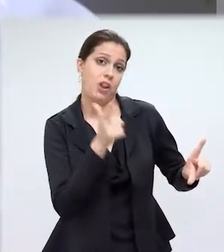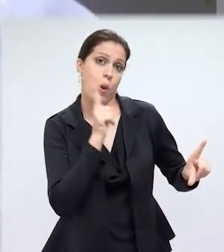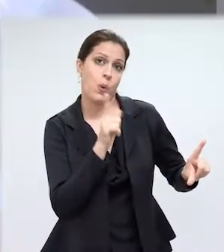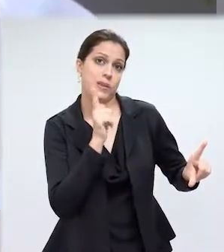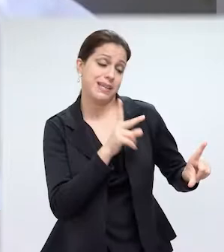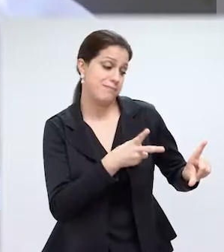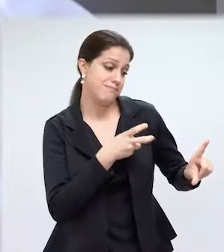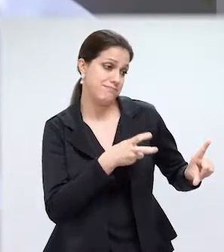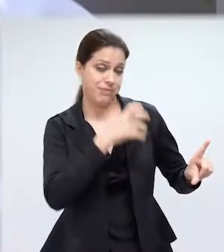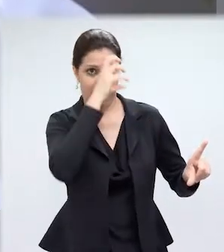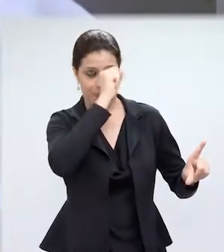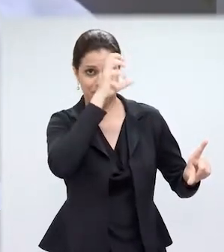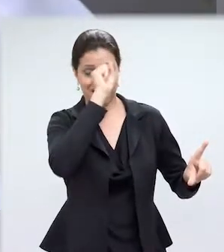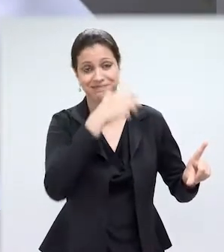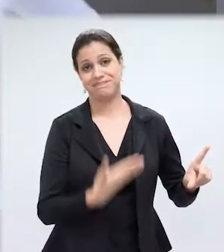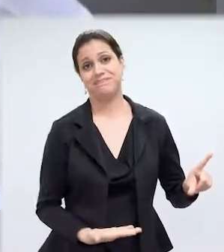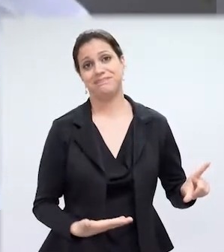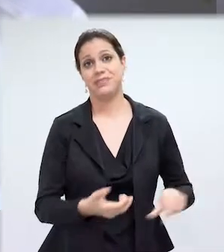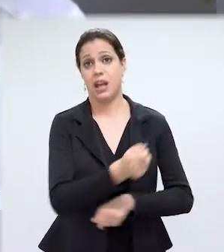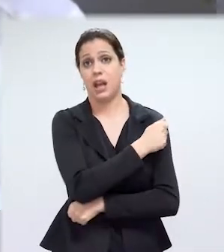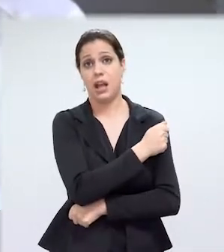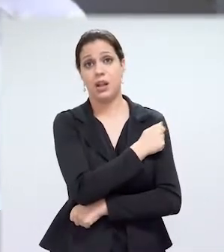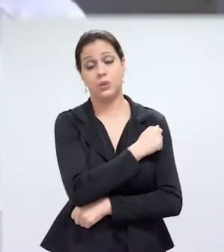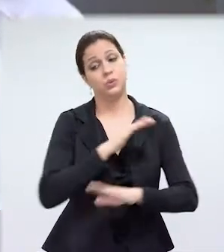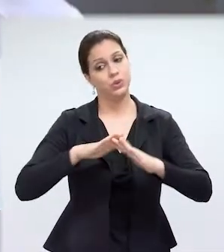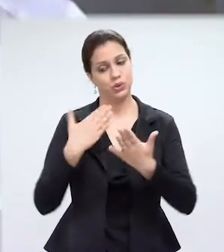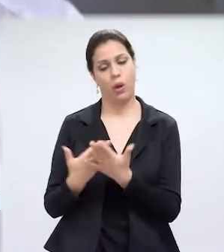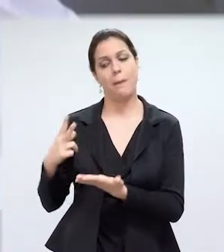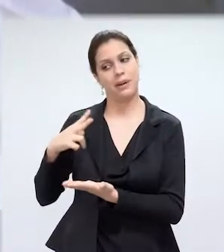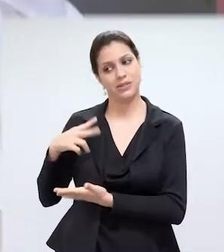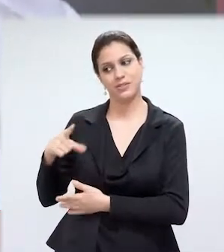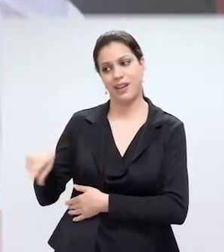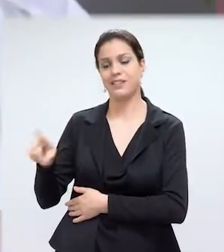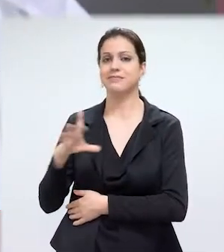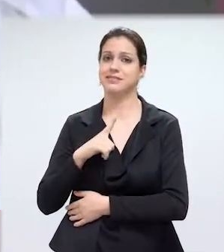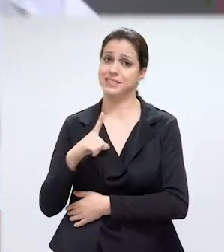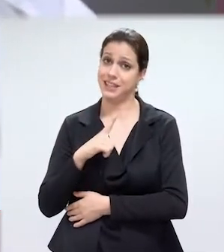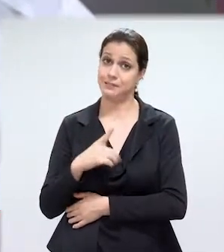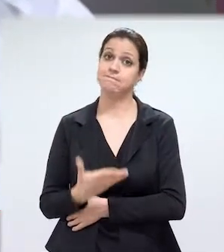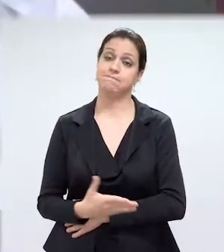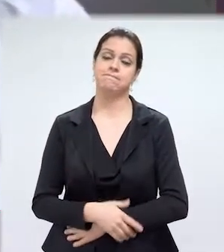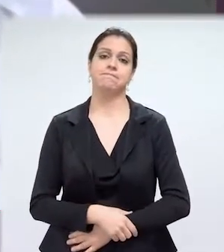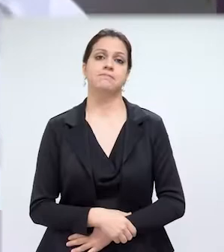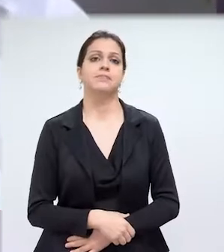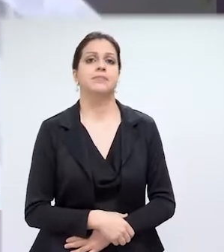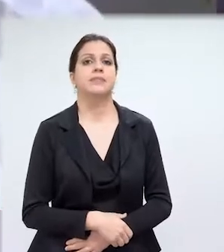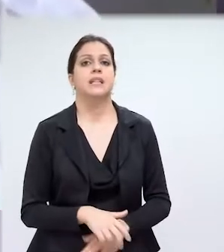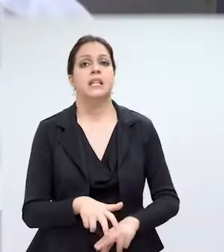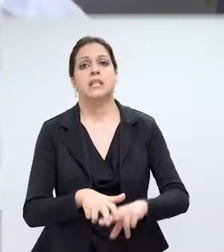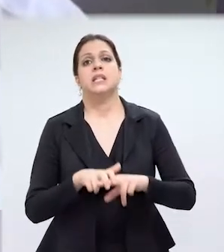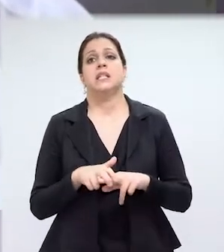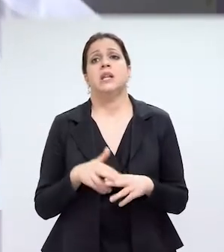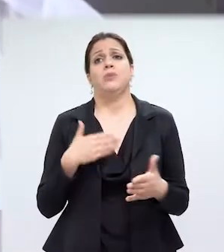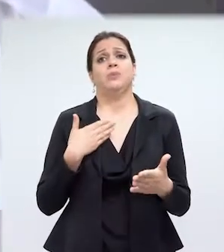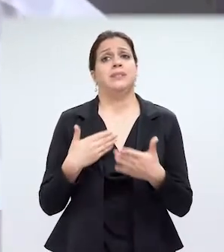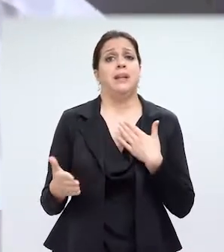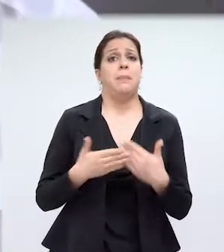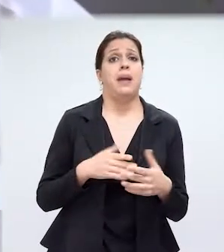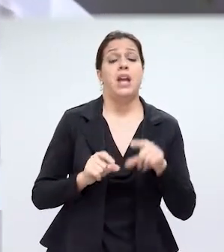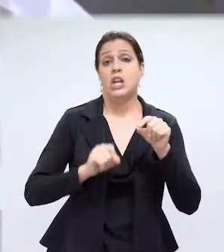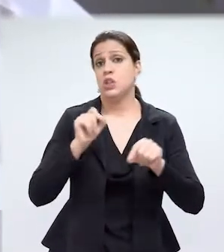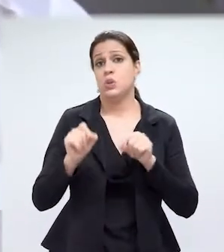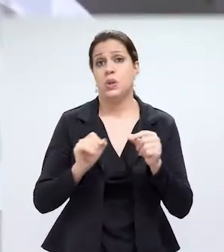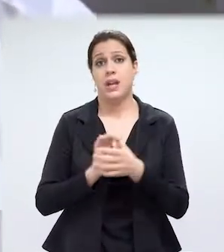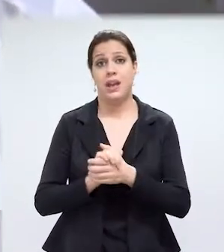a tela disponível para ele fazer isso, né? Que os nossos alunos das escolas particulares têm.